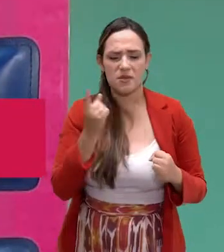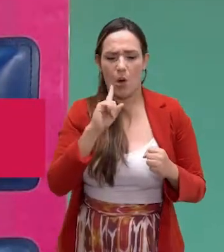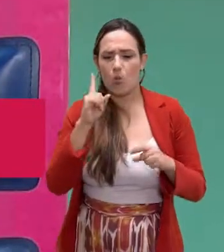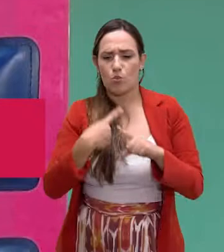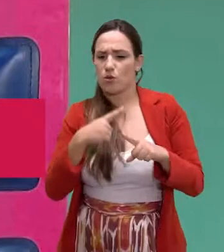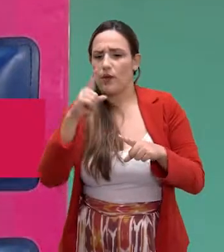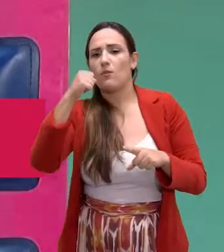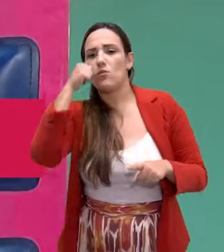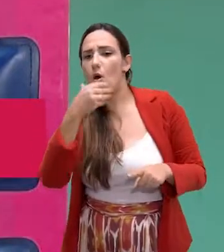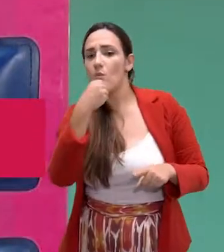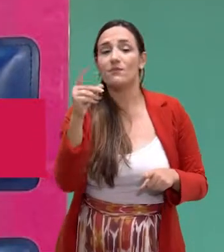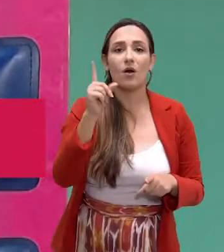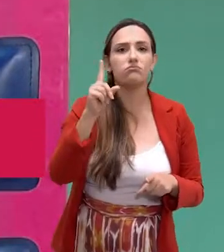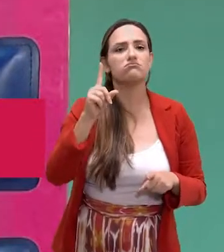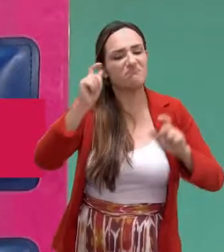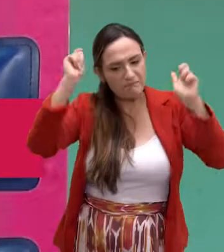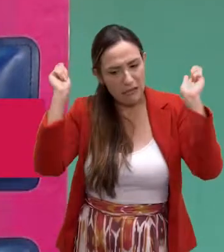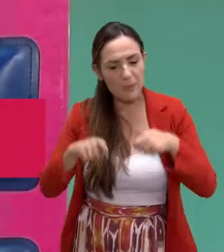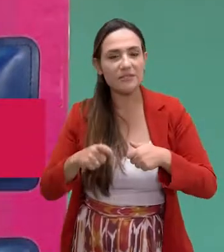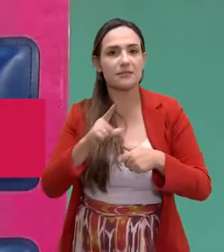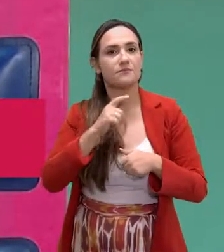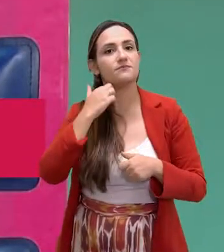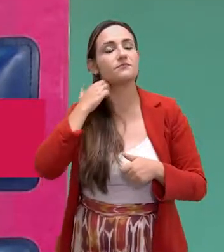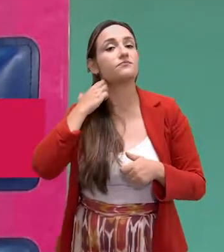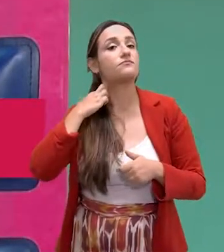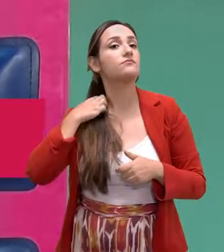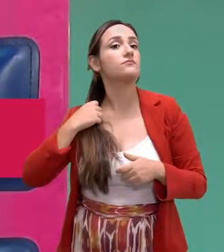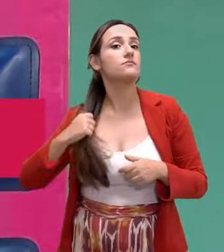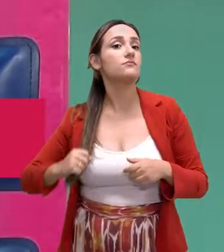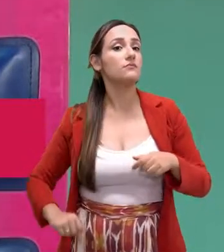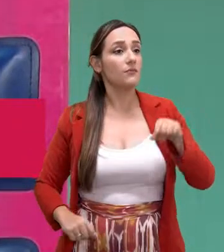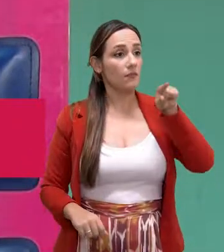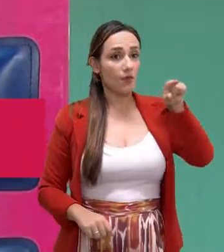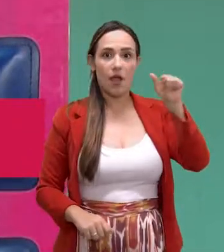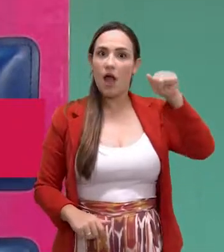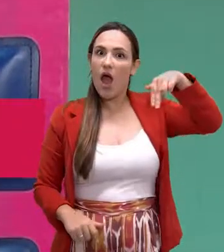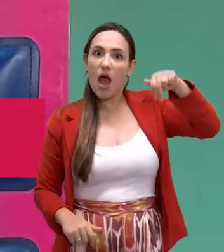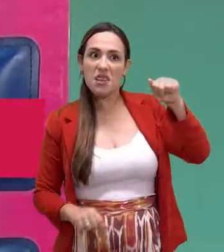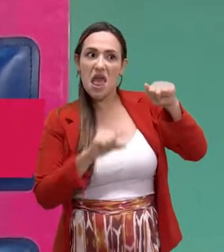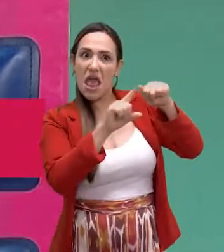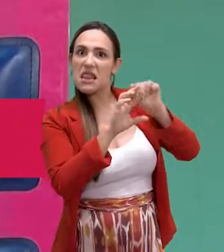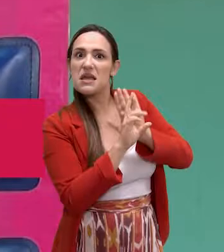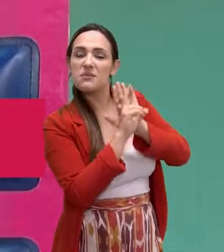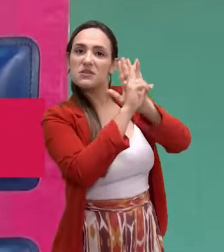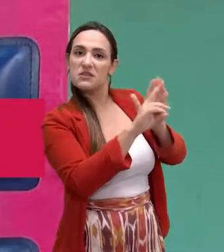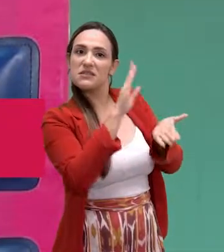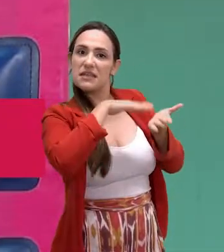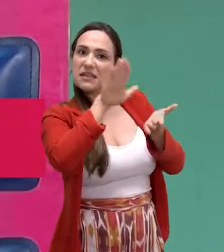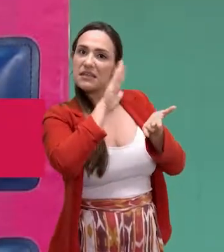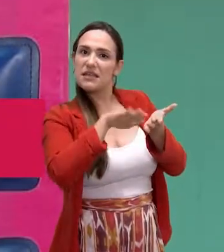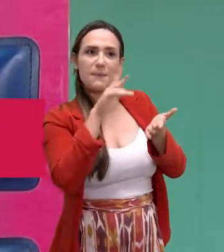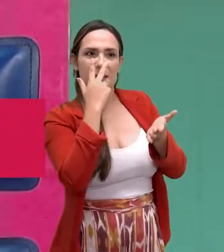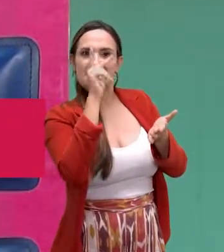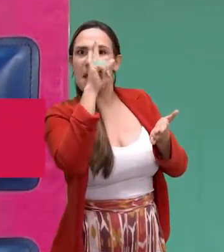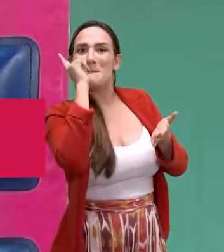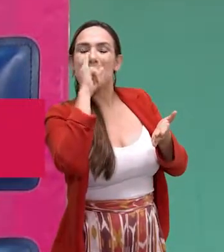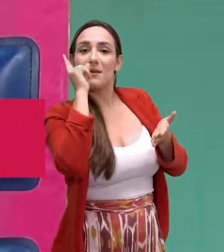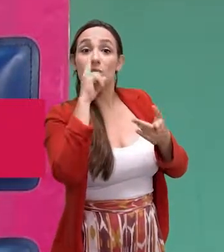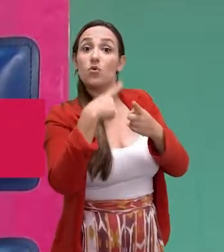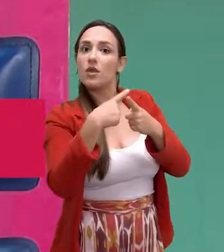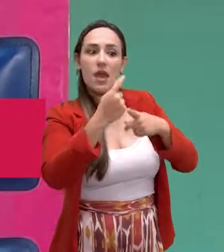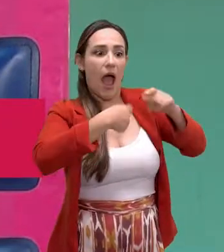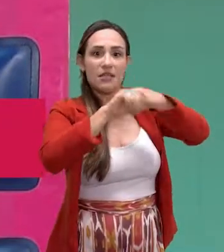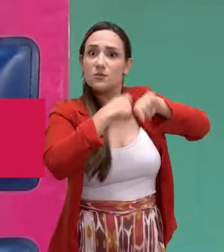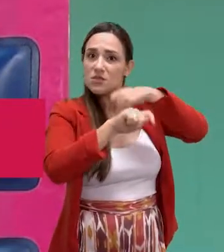se unido. A Ana à frente de uma secretaria, né, mãe aí do Estado, Administração